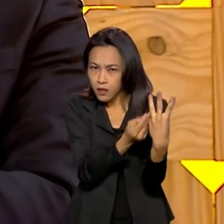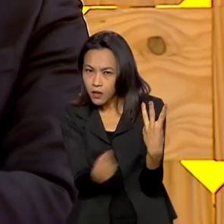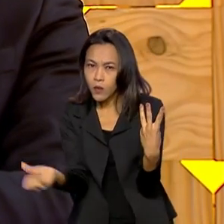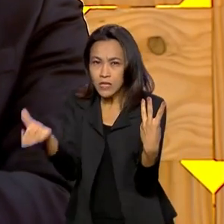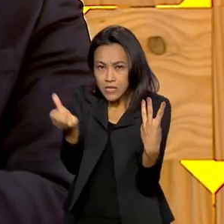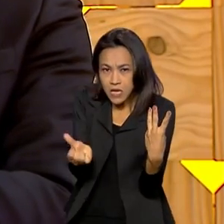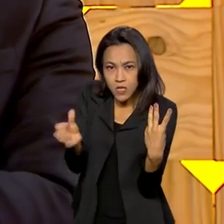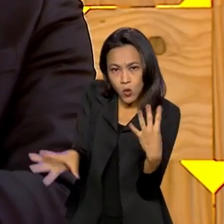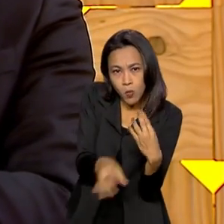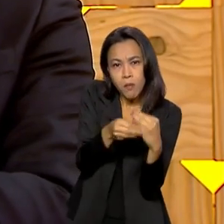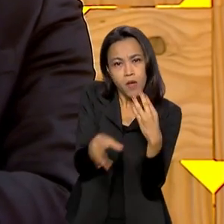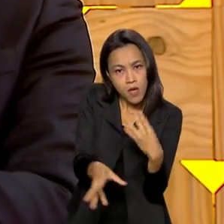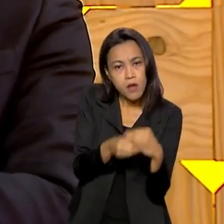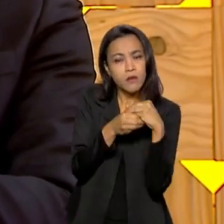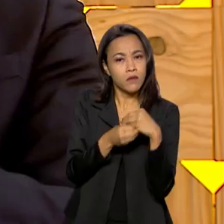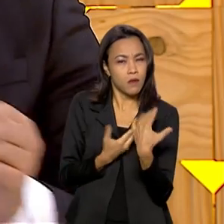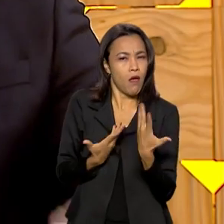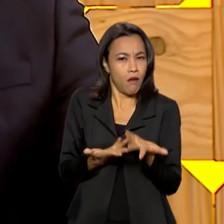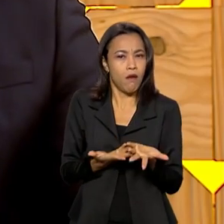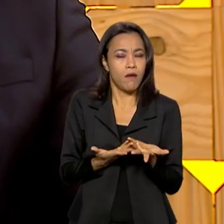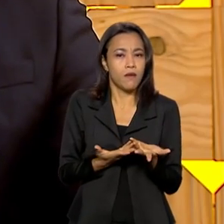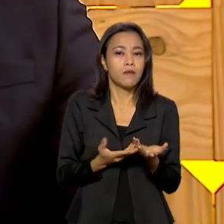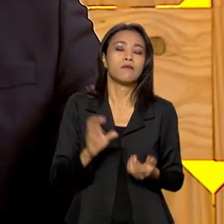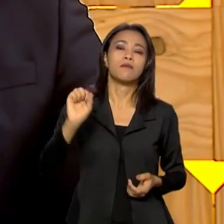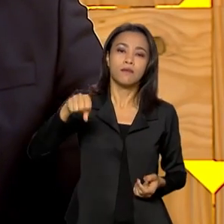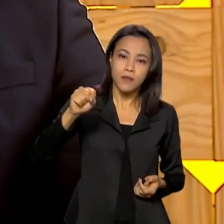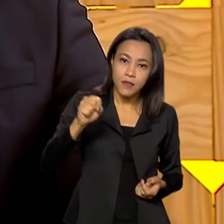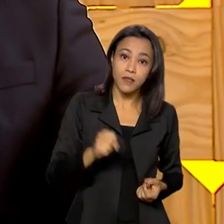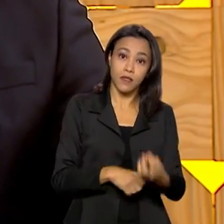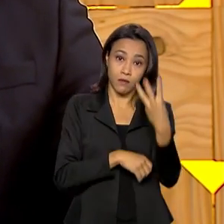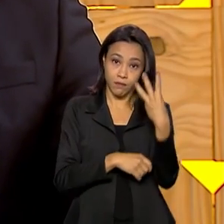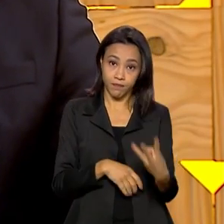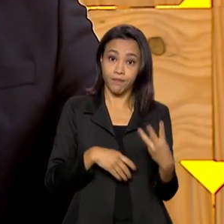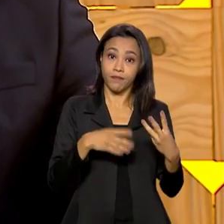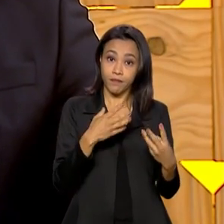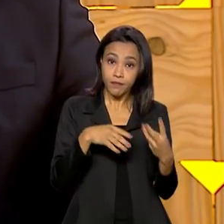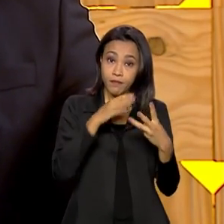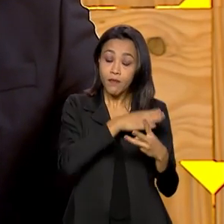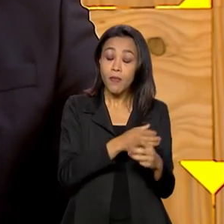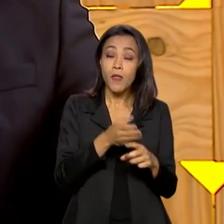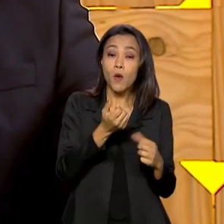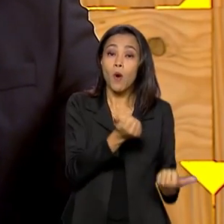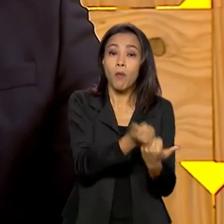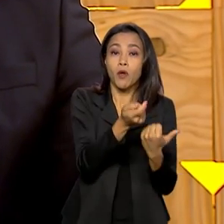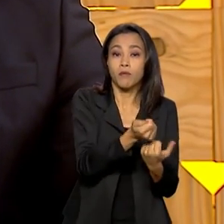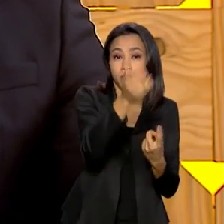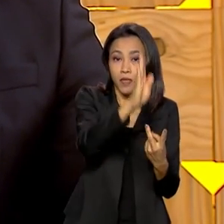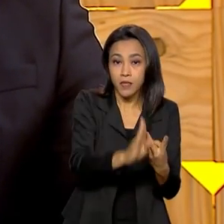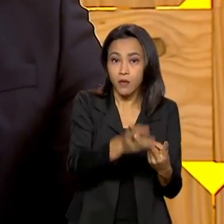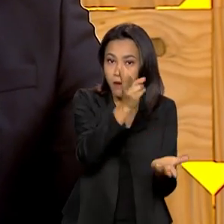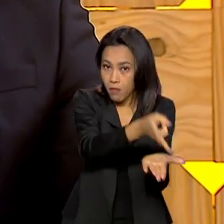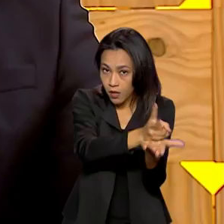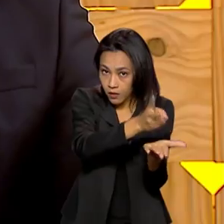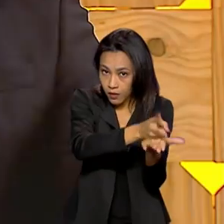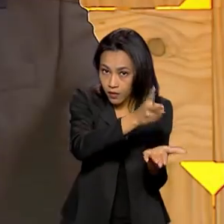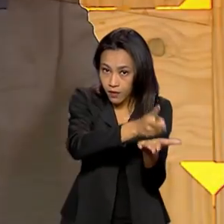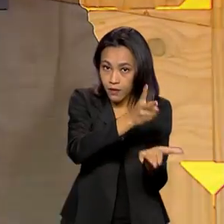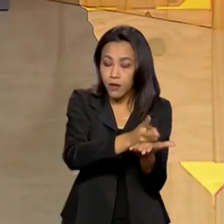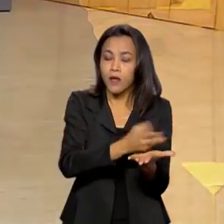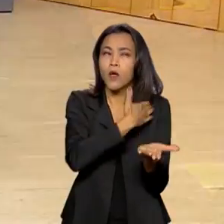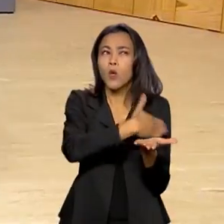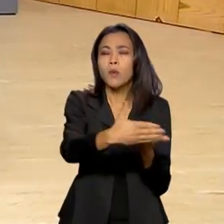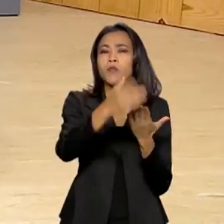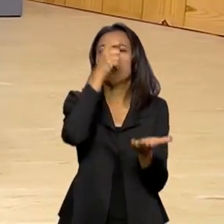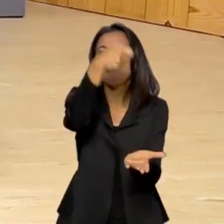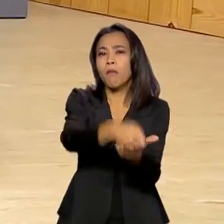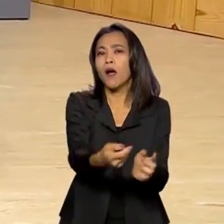complementações seis tipos de complementações é isso são os benefícios básicos o auxílio Brasil programa permanente ele começou a ser pago